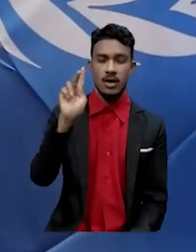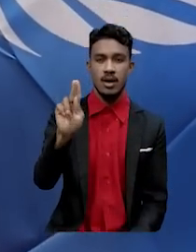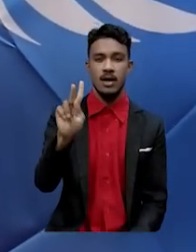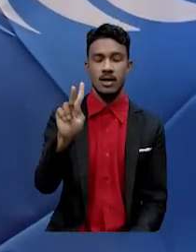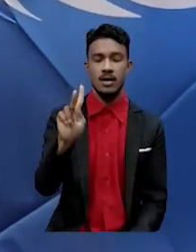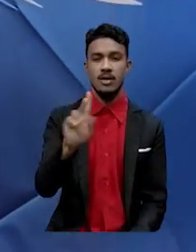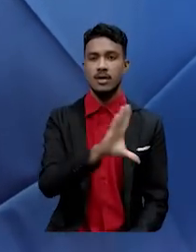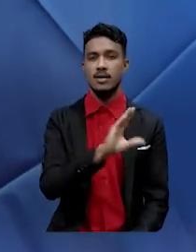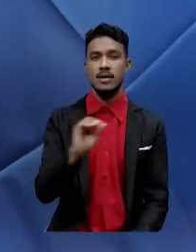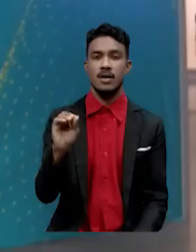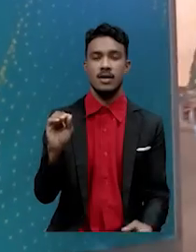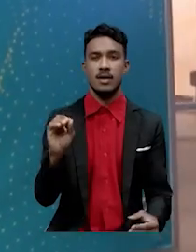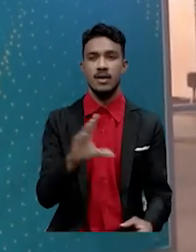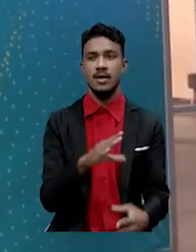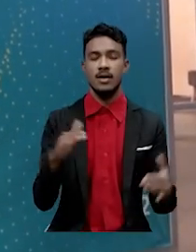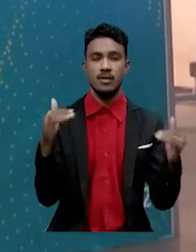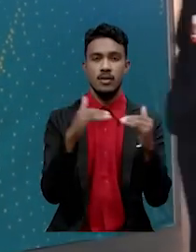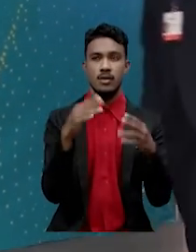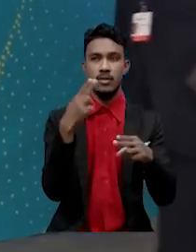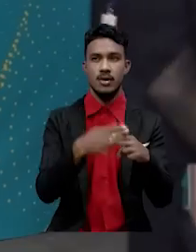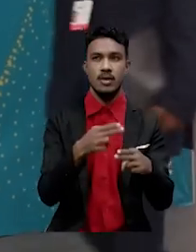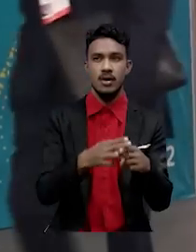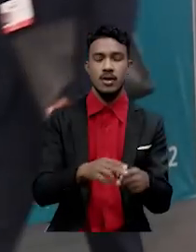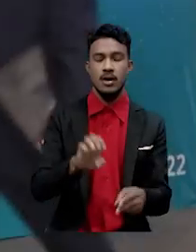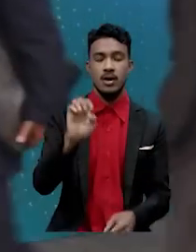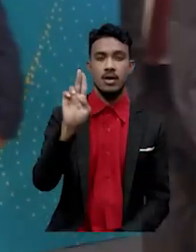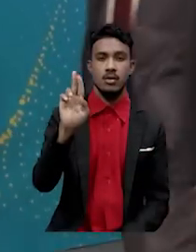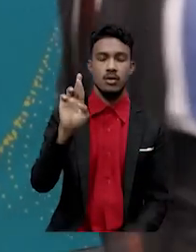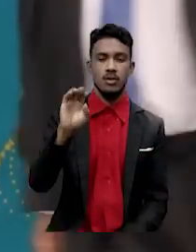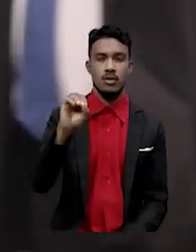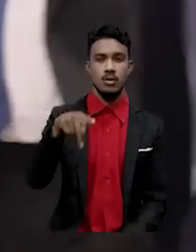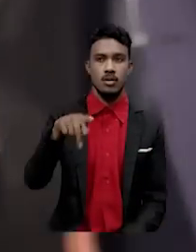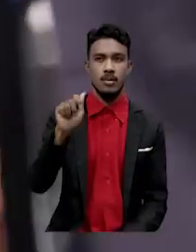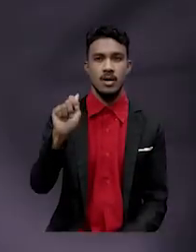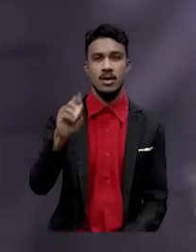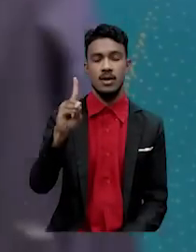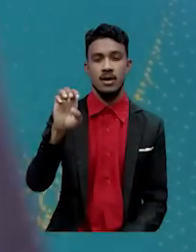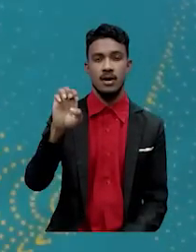evento Irnenaren, European Development Days